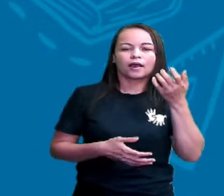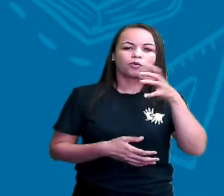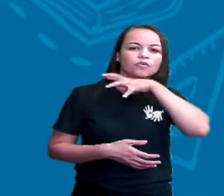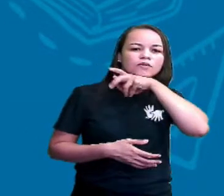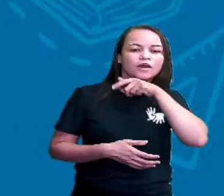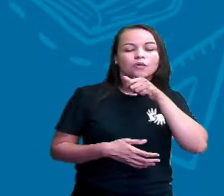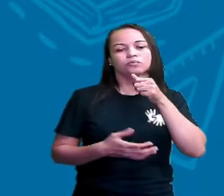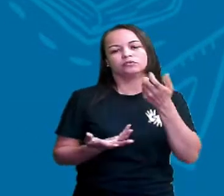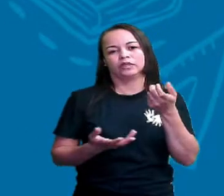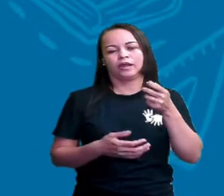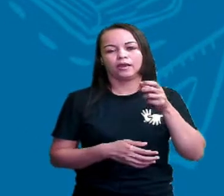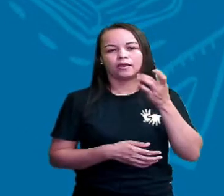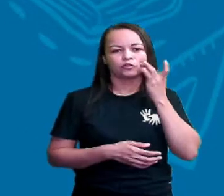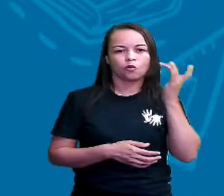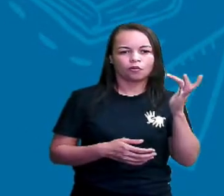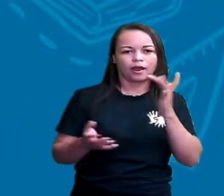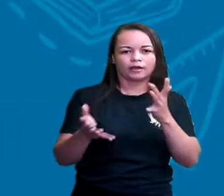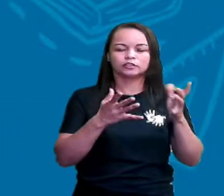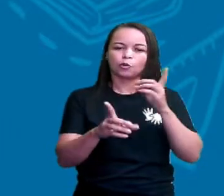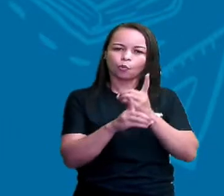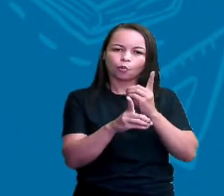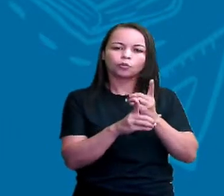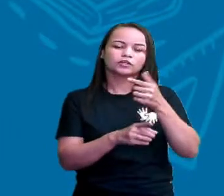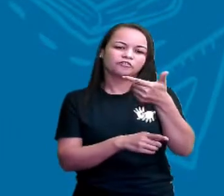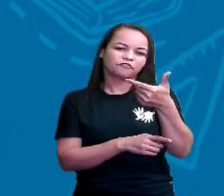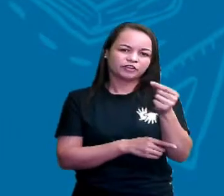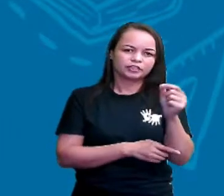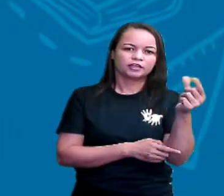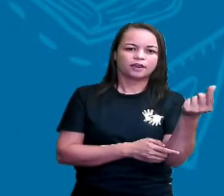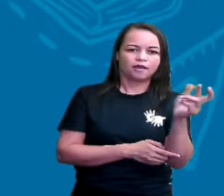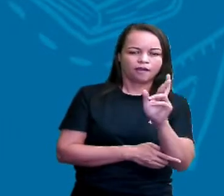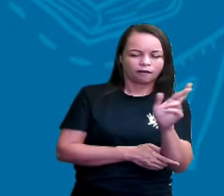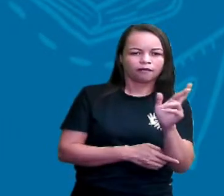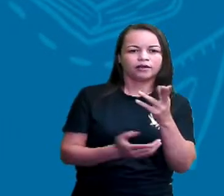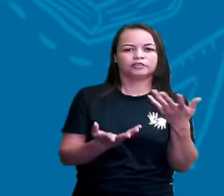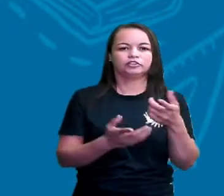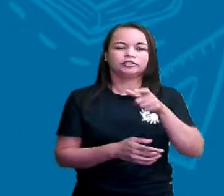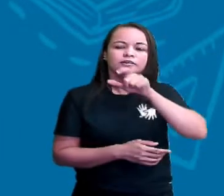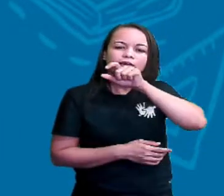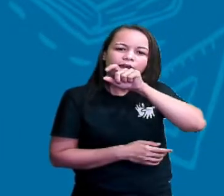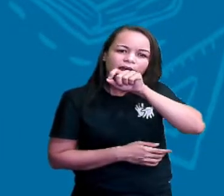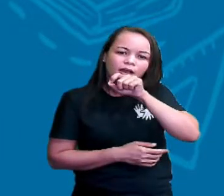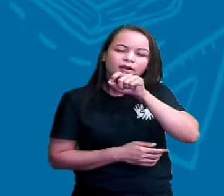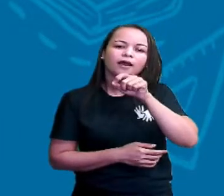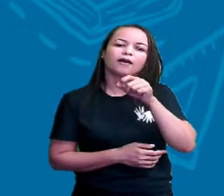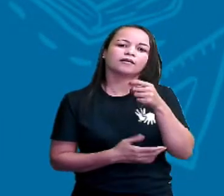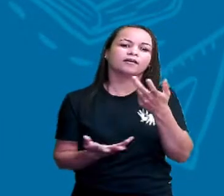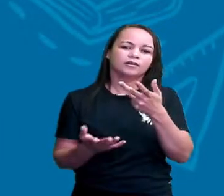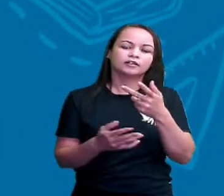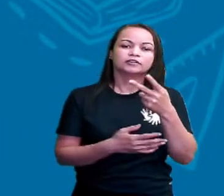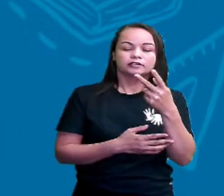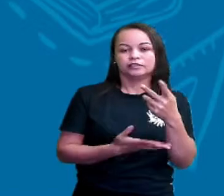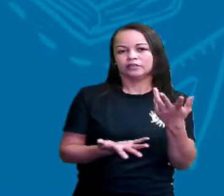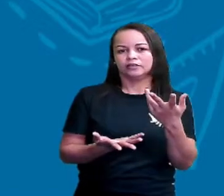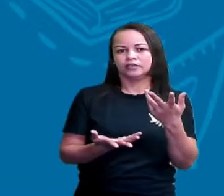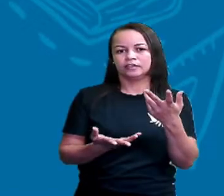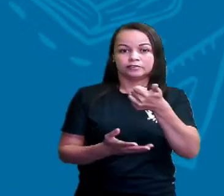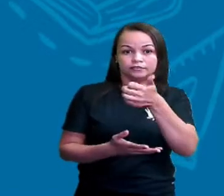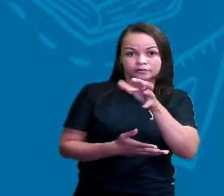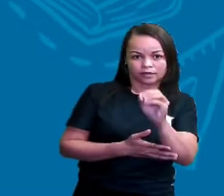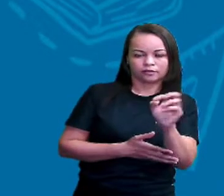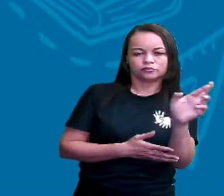arara aparece lá na nota de R$10. Então, observem, olha, são animais que são característicos da